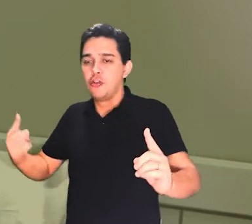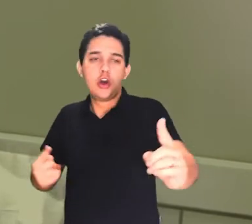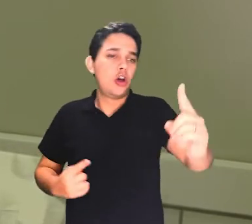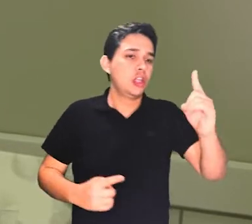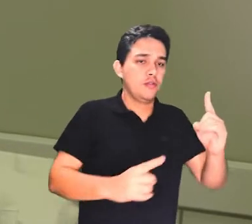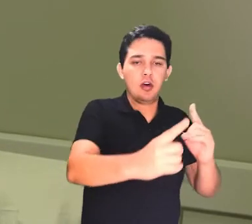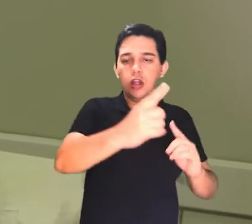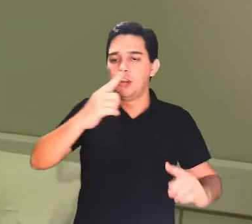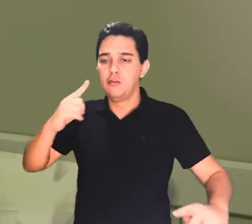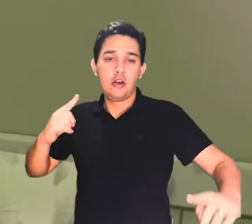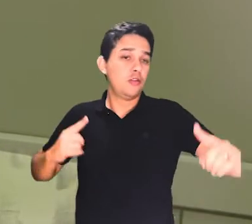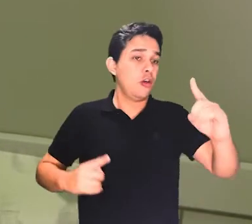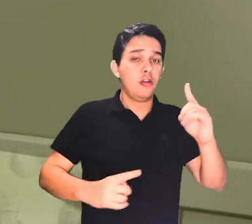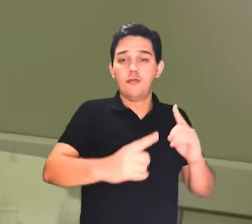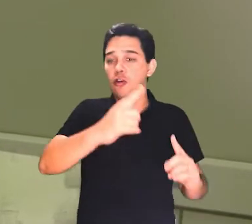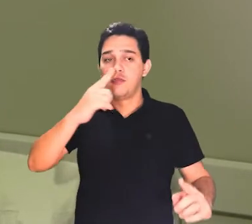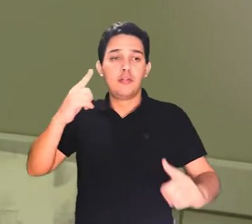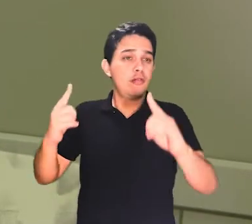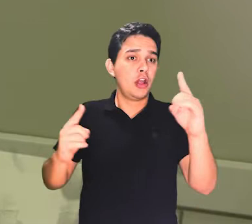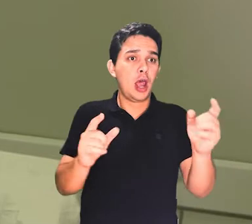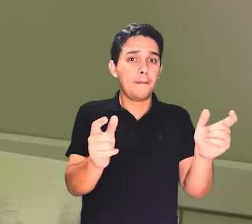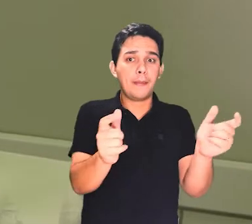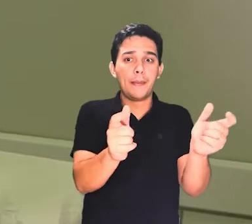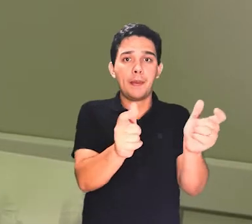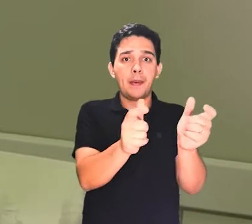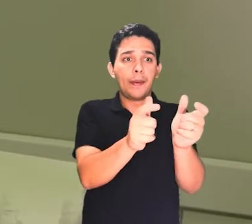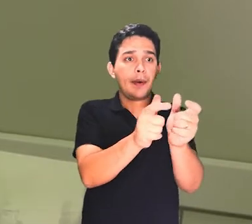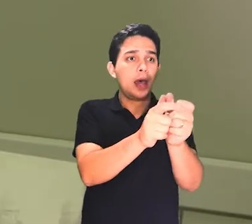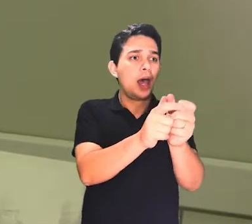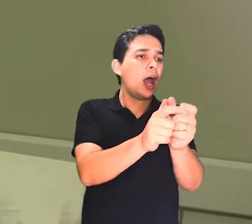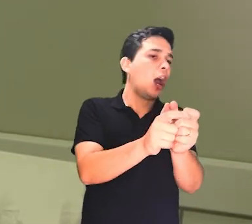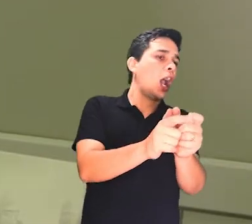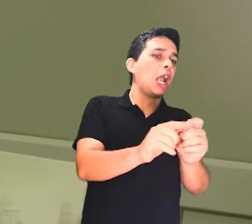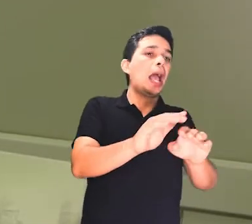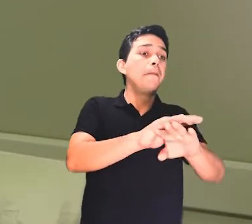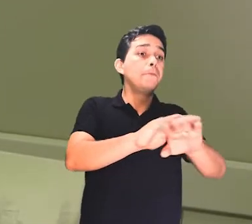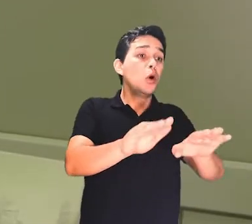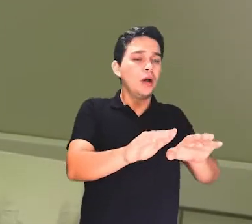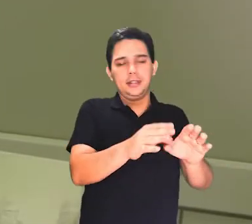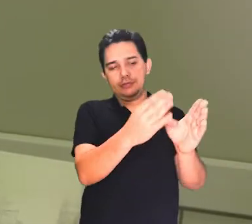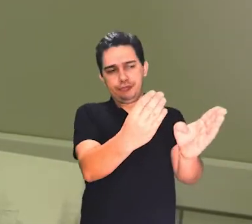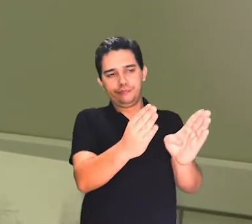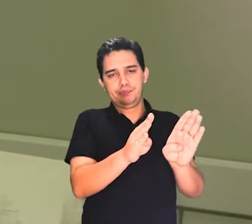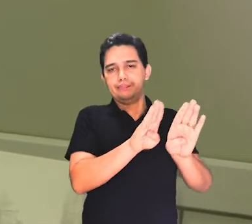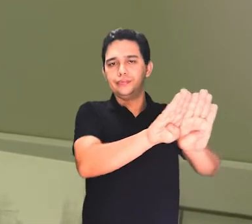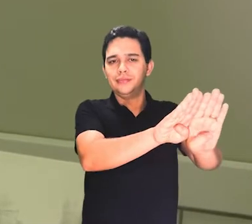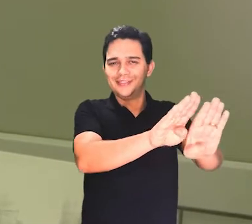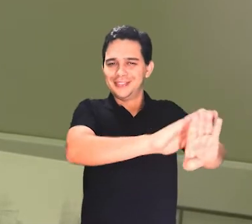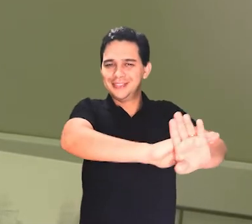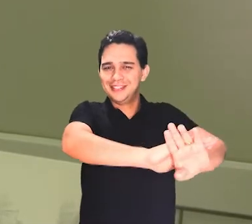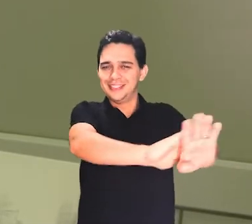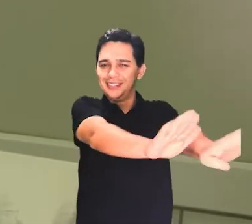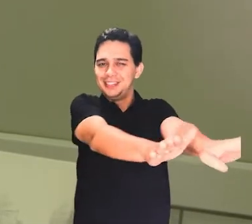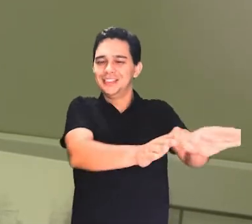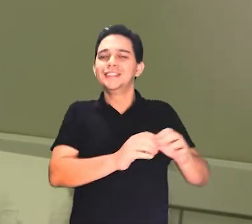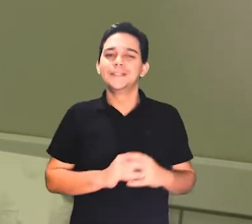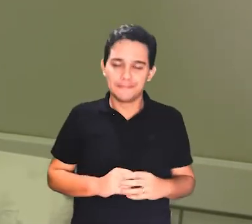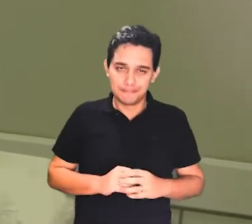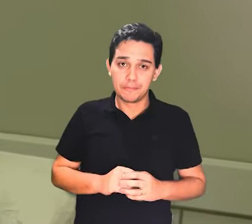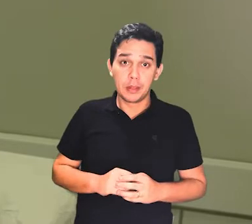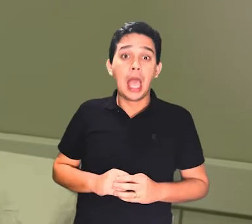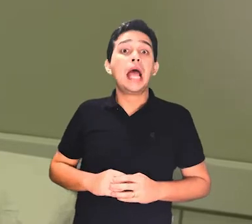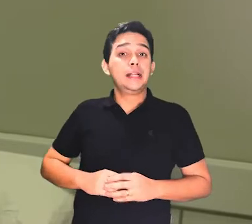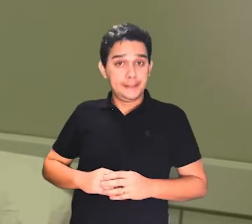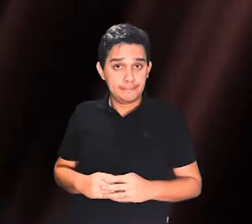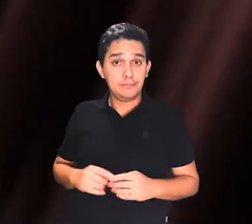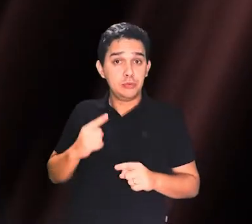atividades daqueles hospitais psiquiátricos sejam encerradas, eles vão ser fechados. Porque, de acordo com a nossa Política